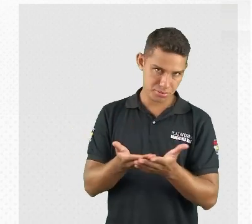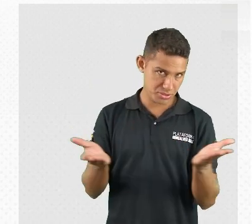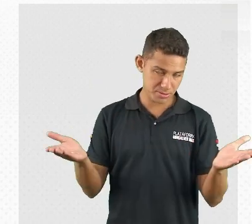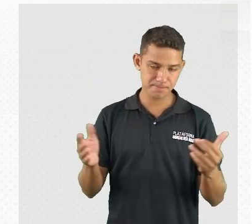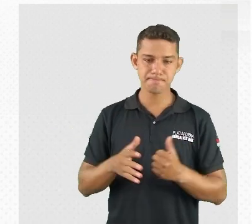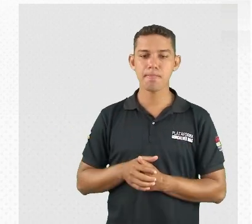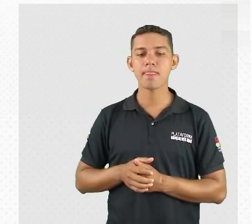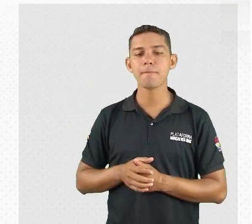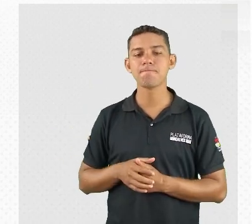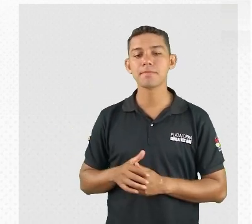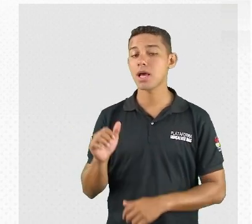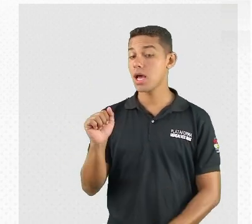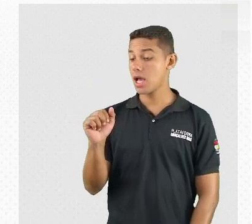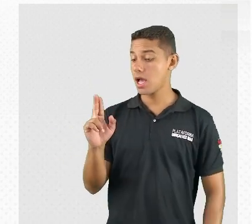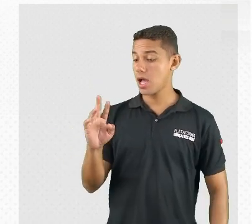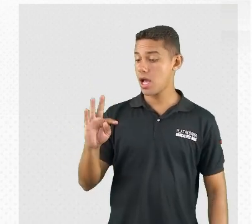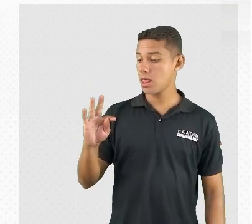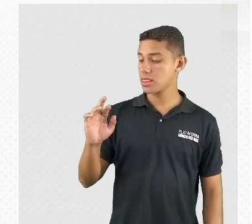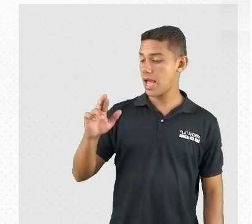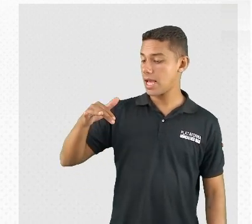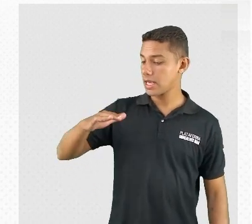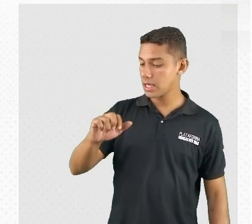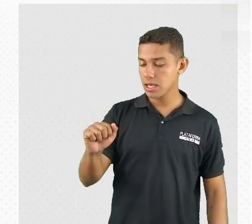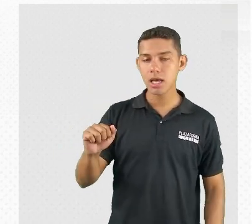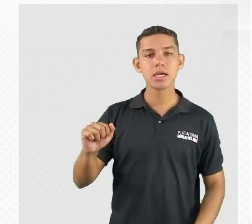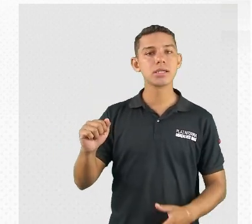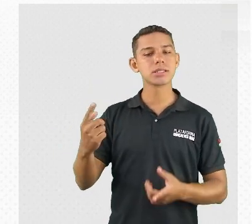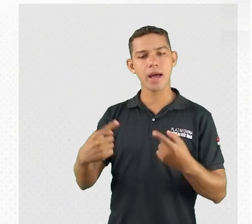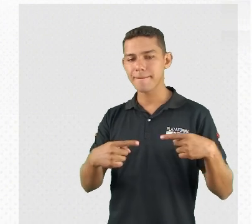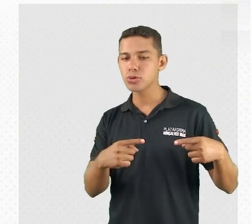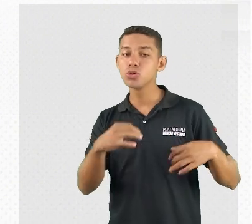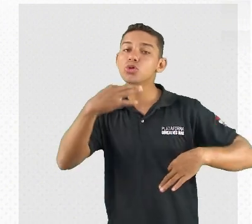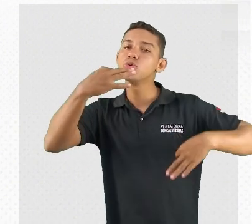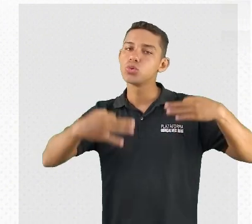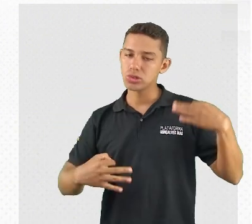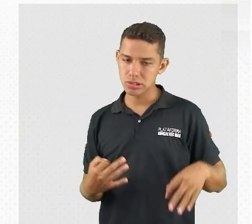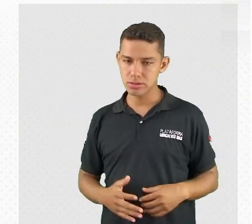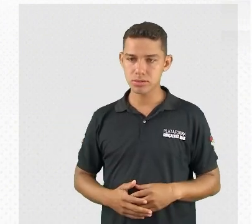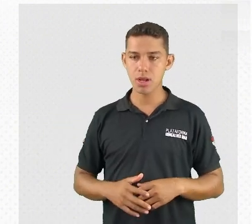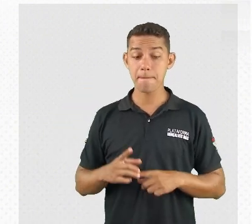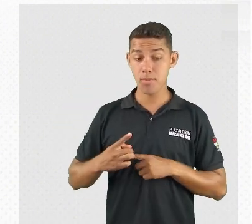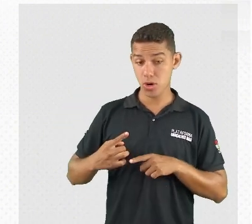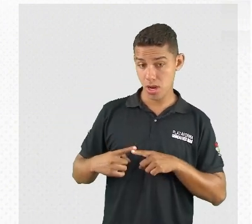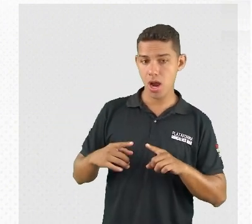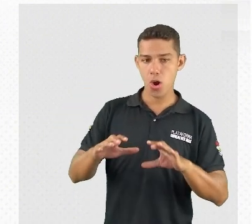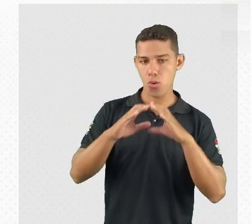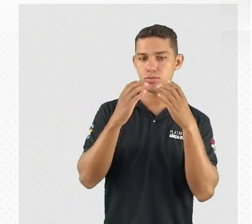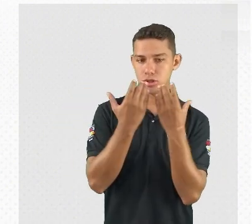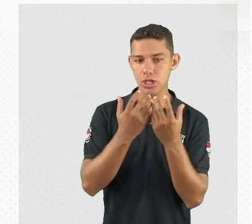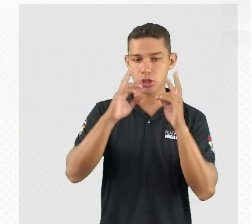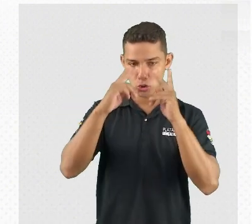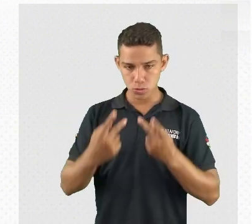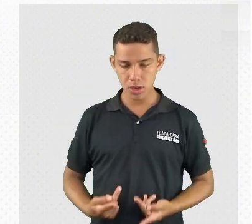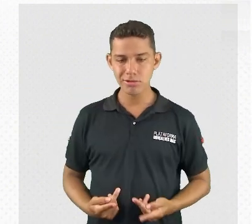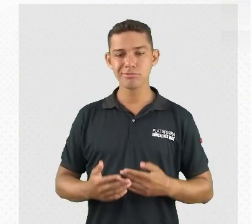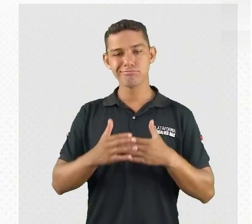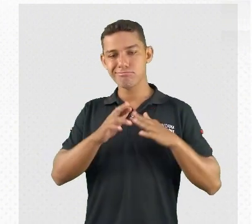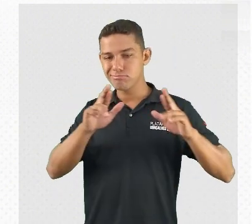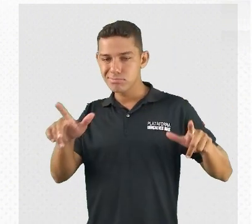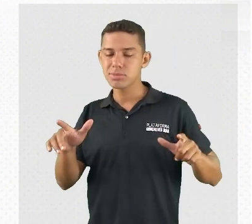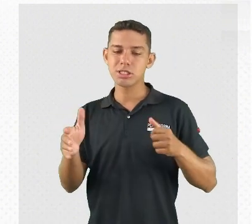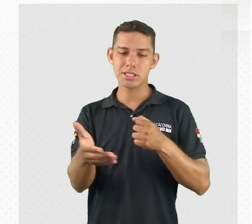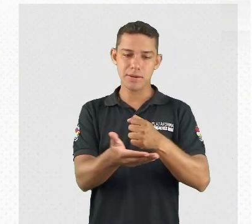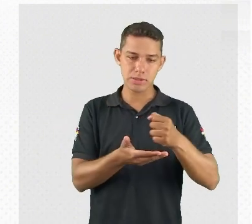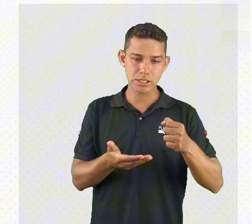da polis deve se apoiar na justiça, pois a comunidade humana se difere por estar